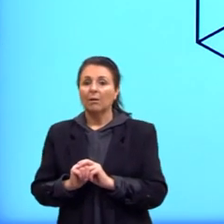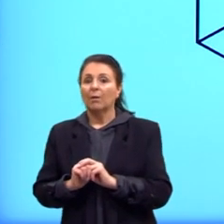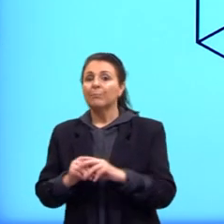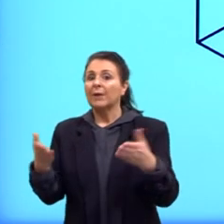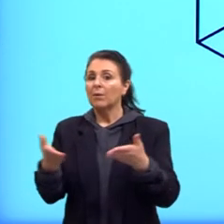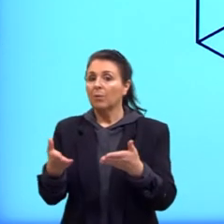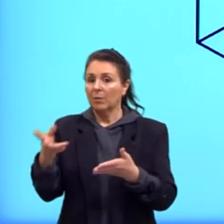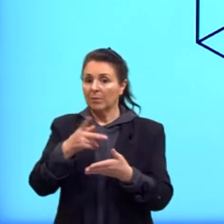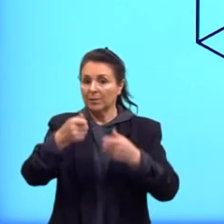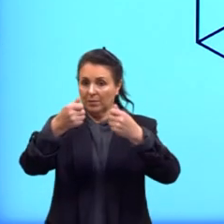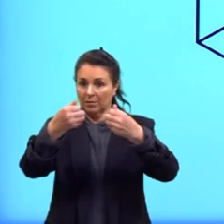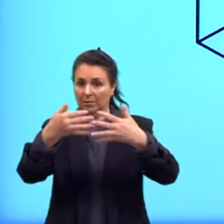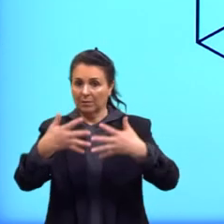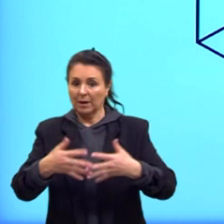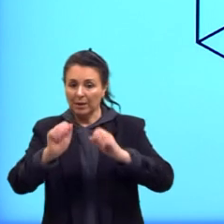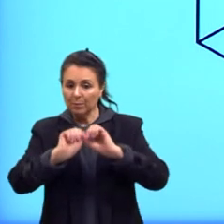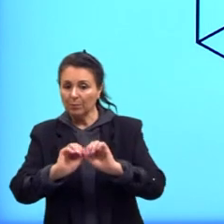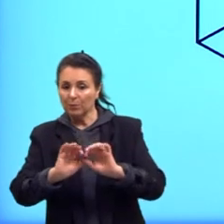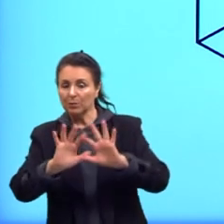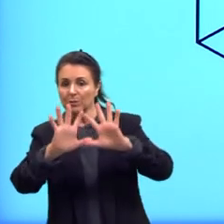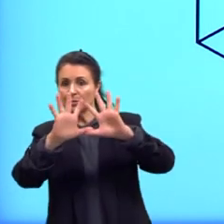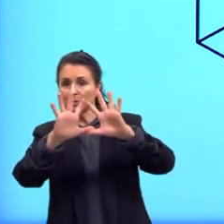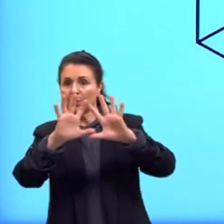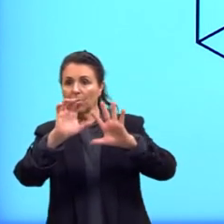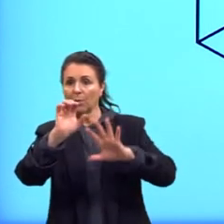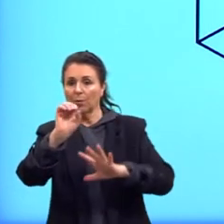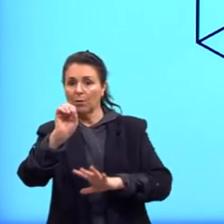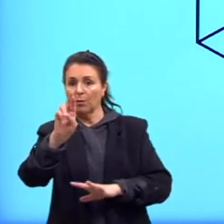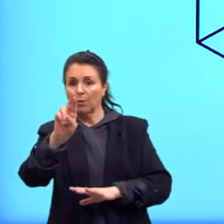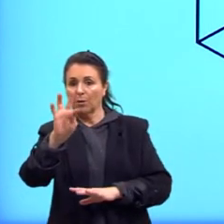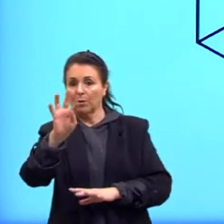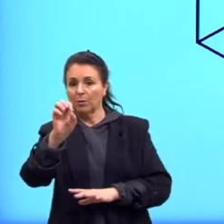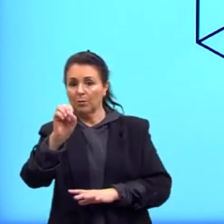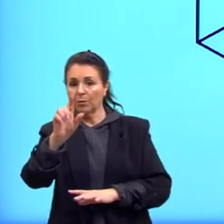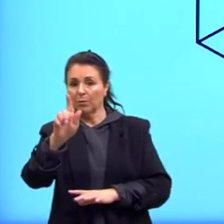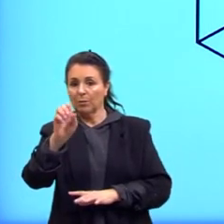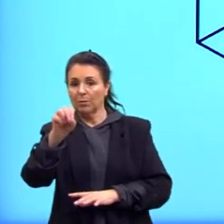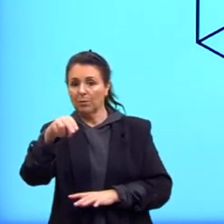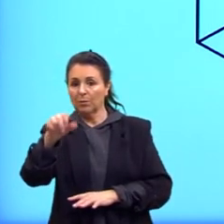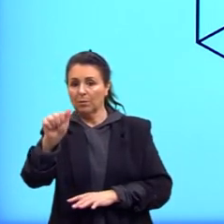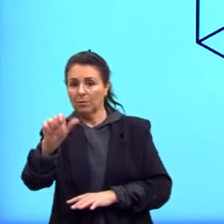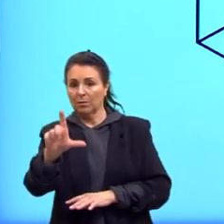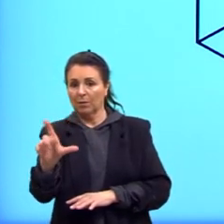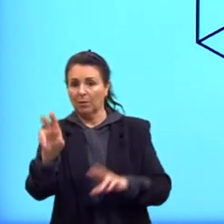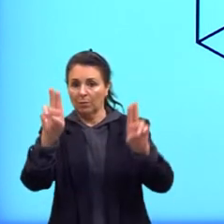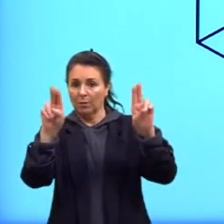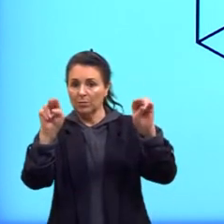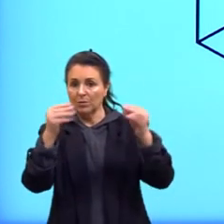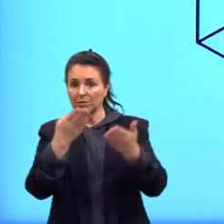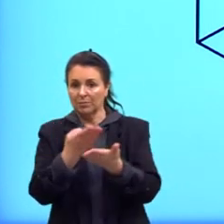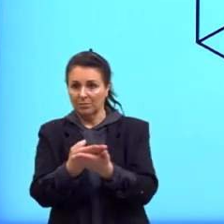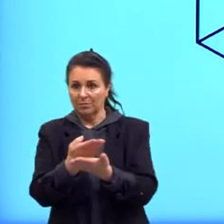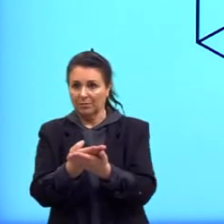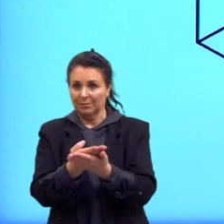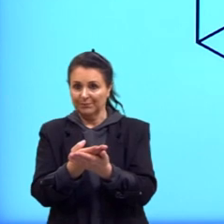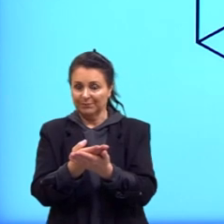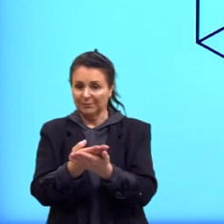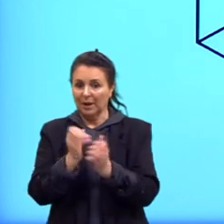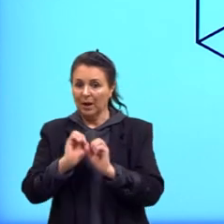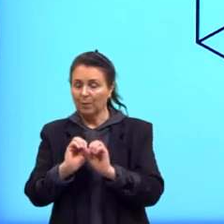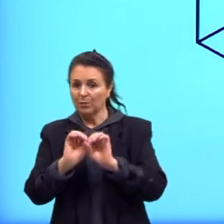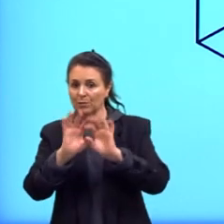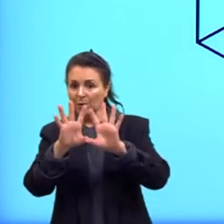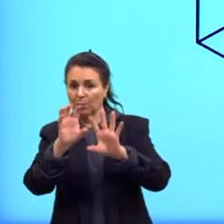vamos ver agora projeção ortogonal que está justamente ali em cada com o título da nossa aula a